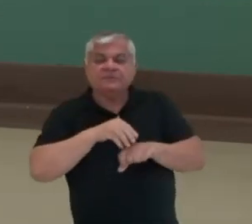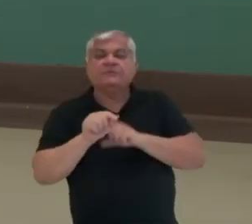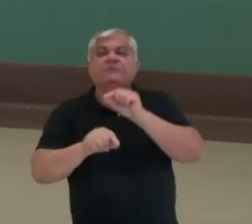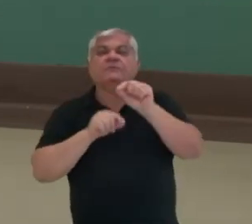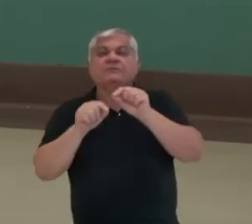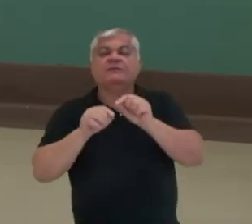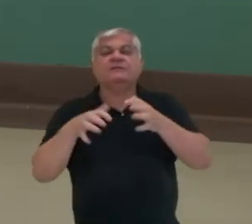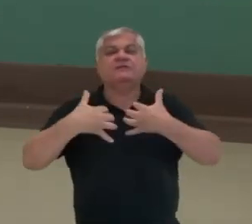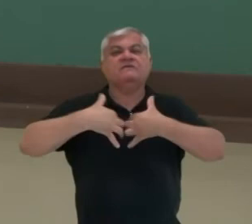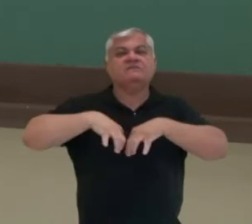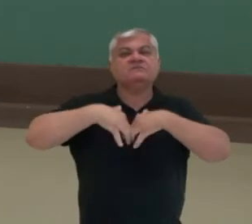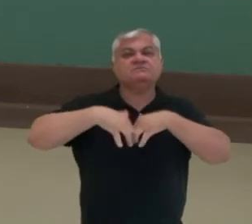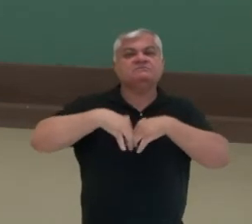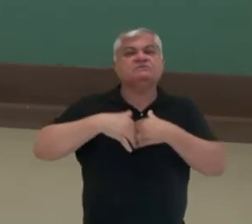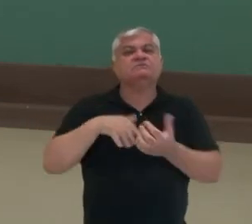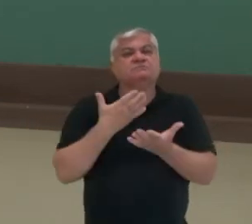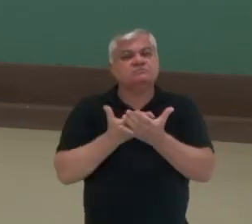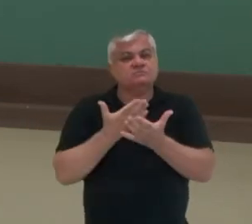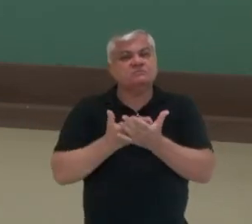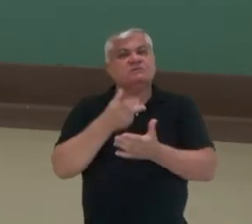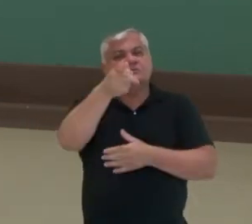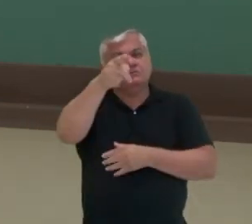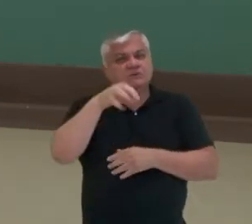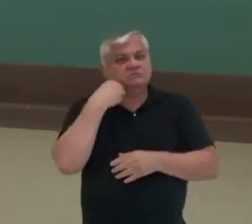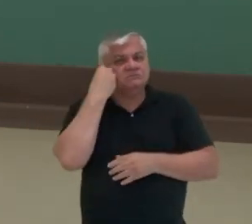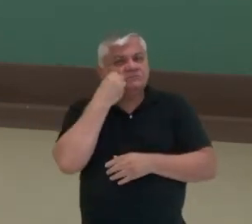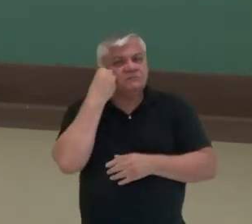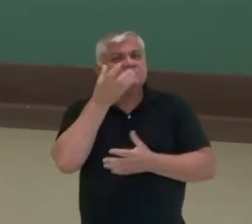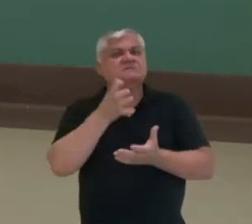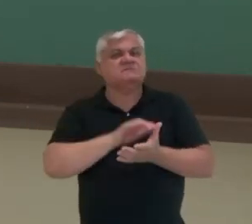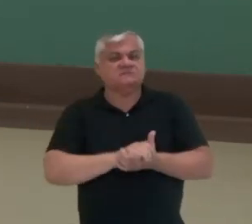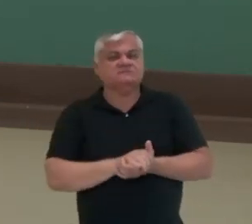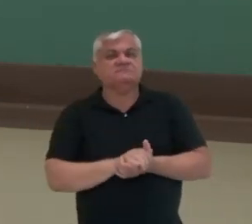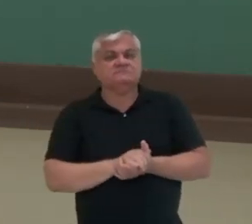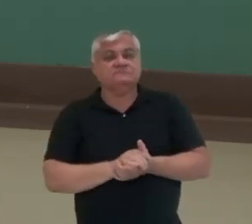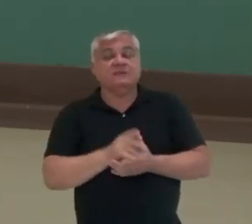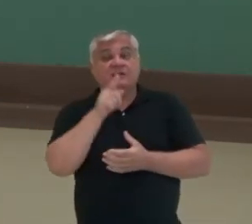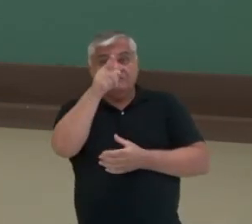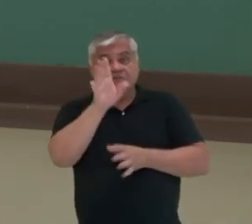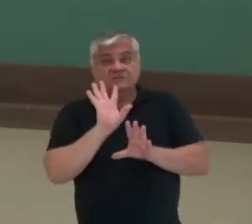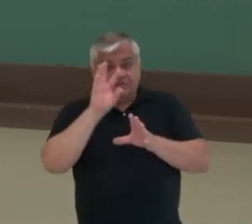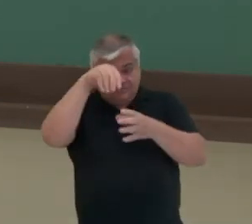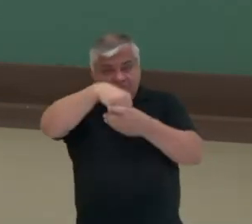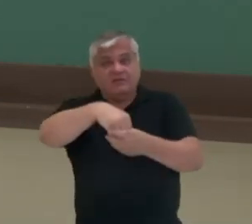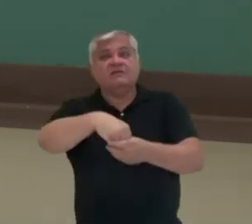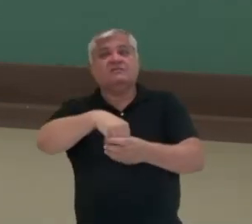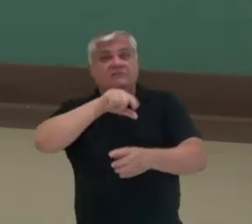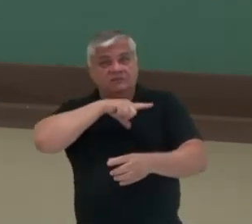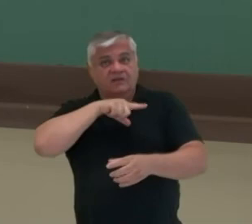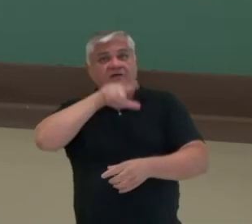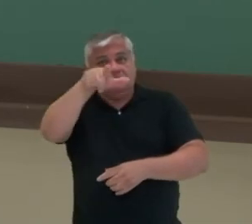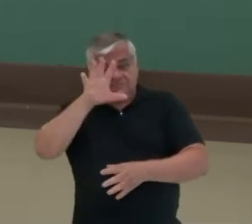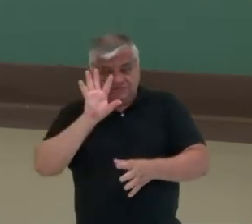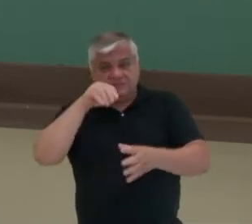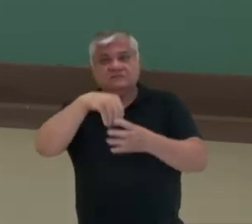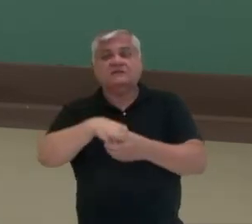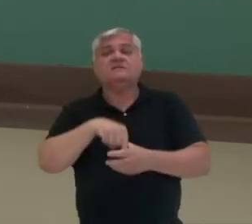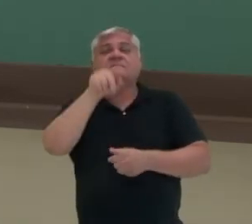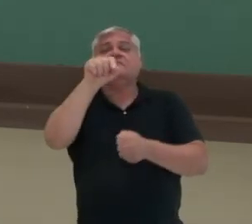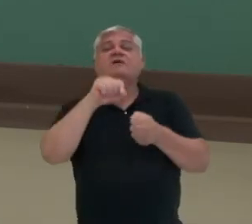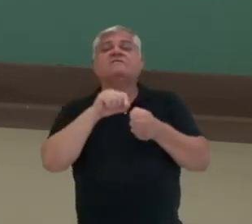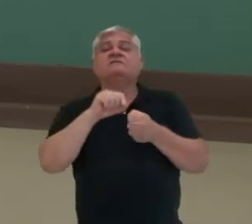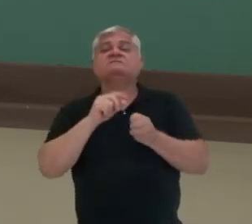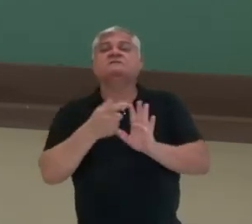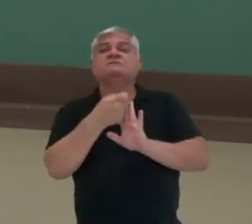reflexões feitas ao longo de sua formação. Você está dentro da proposta, então você agora vai redigir o quê?